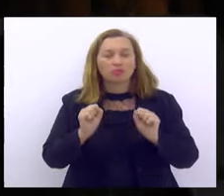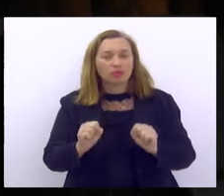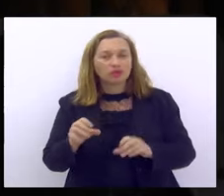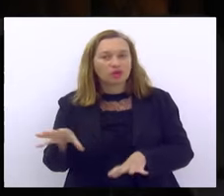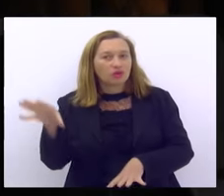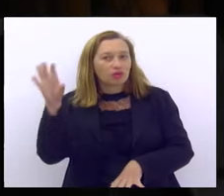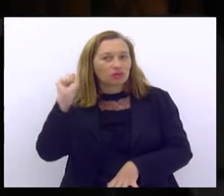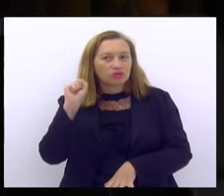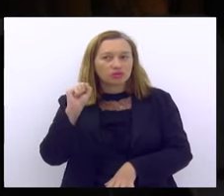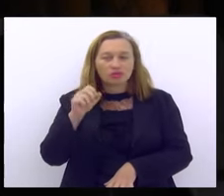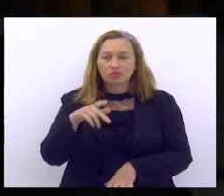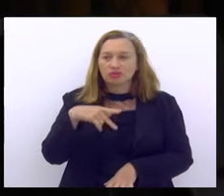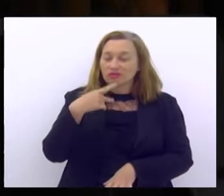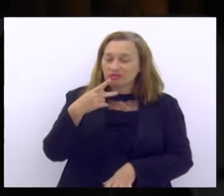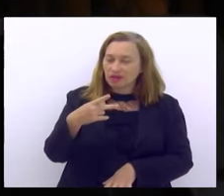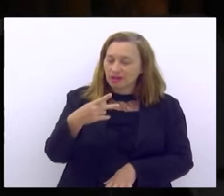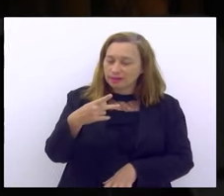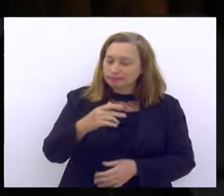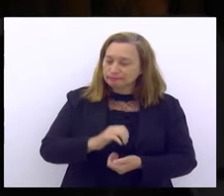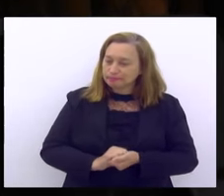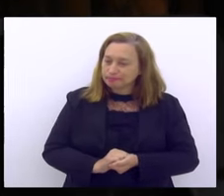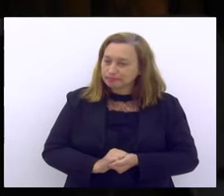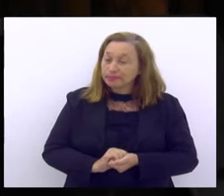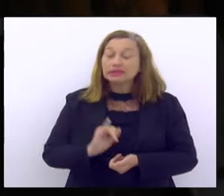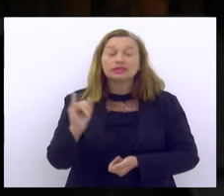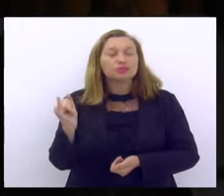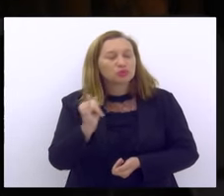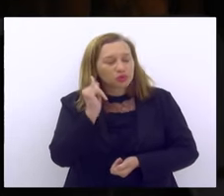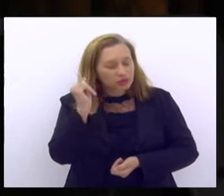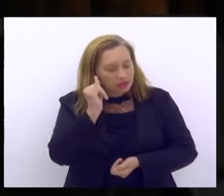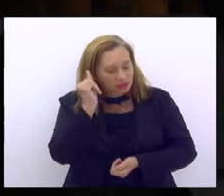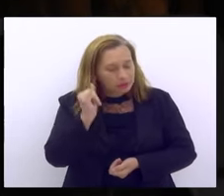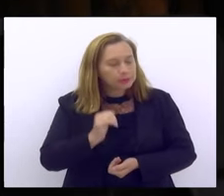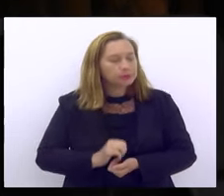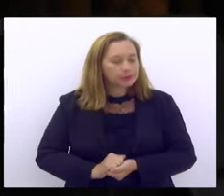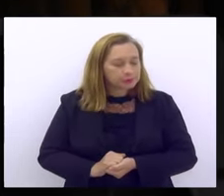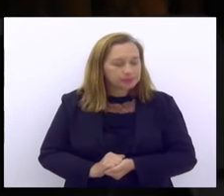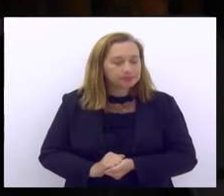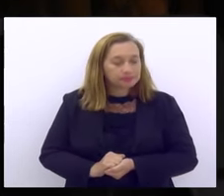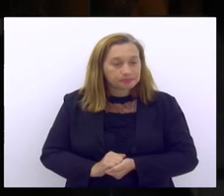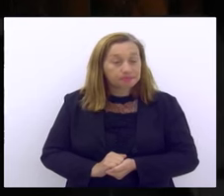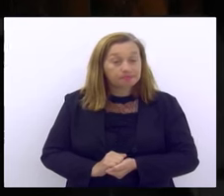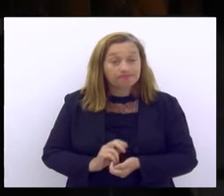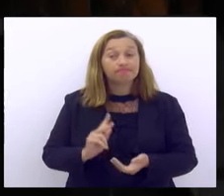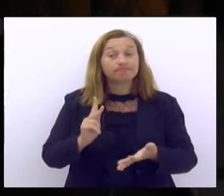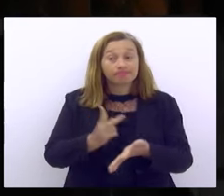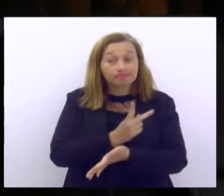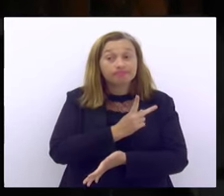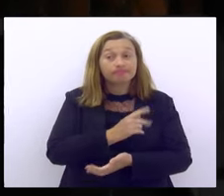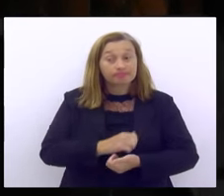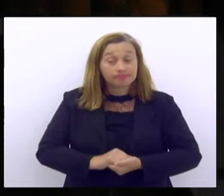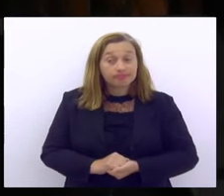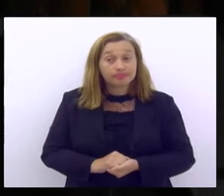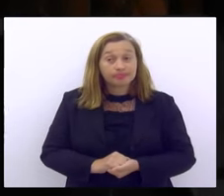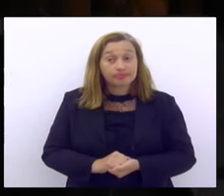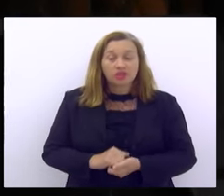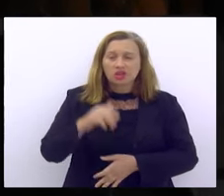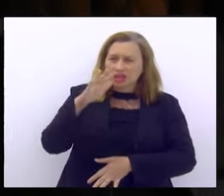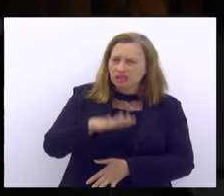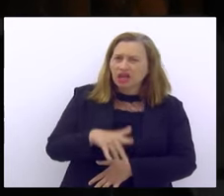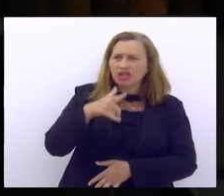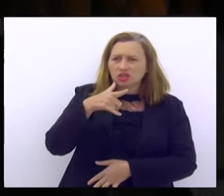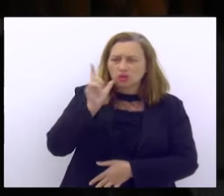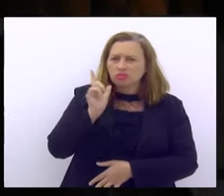aqui um breve relato de algo muito importante e significativo que aconteceu na tarde de